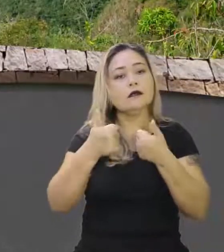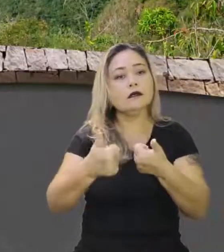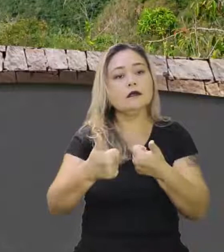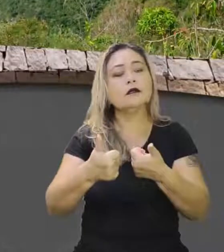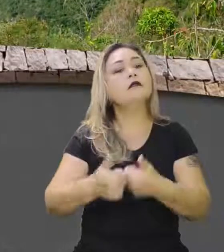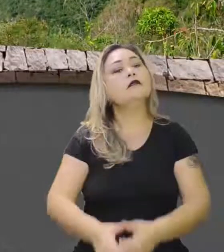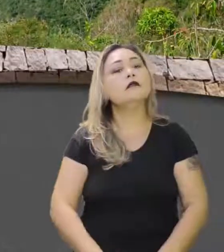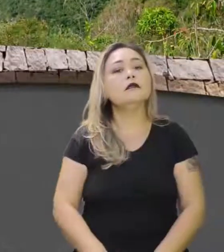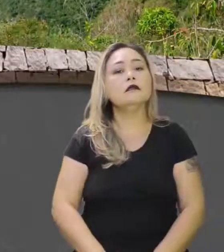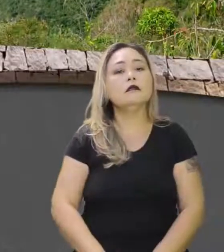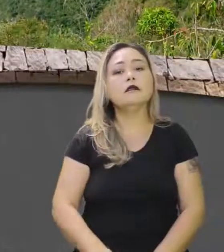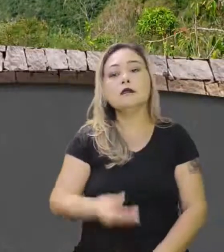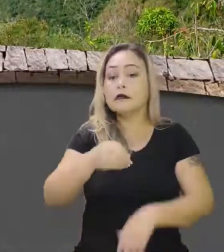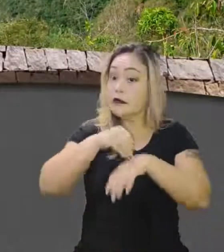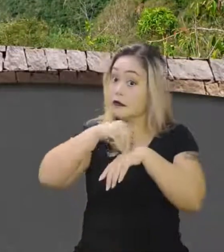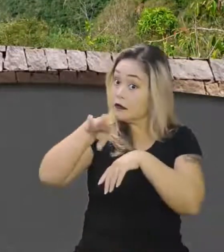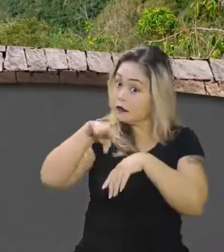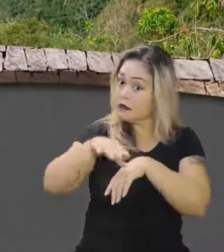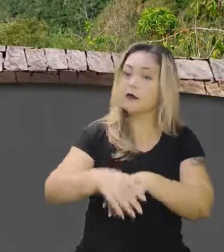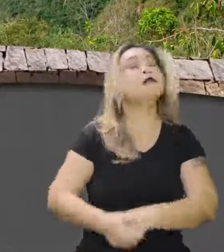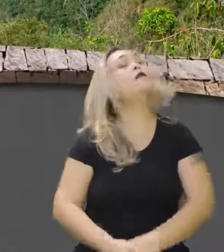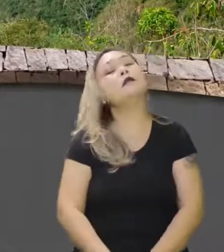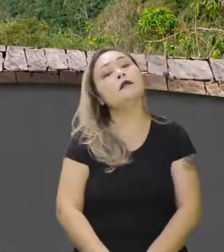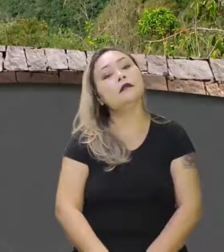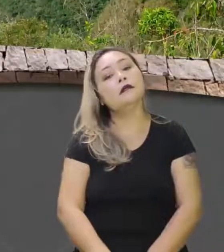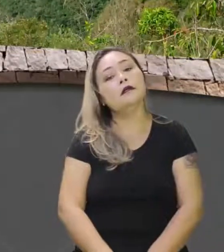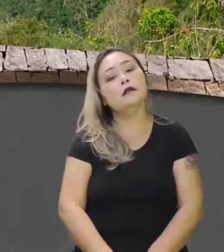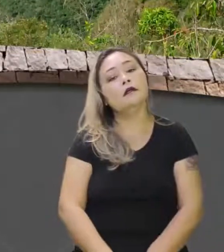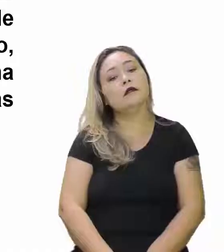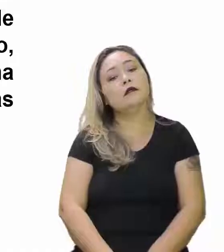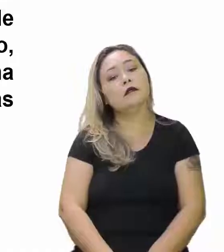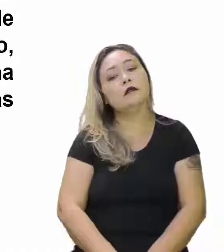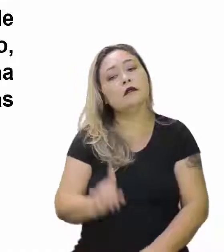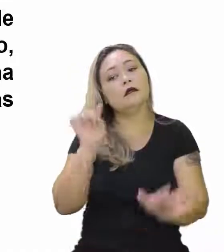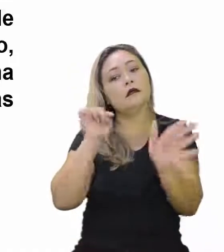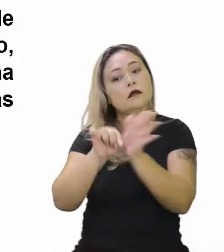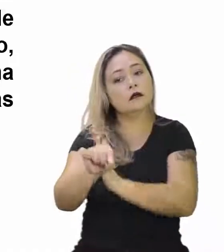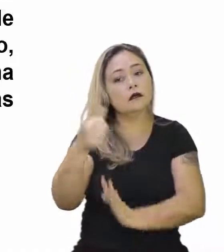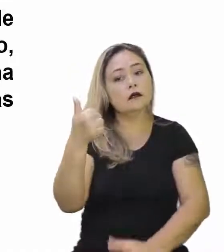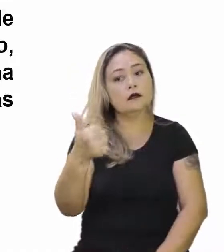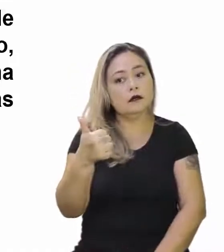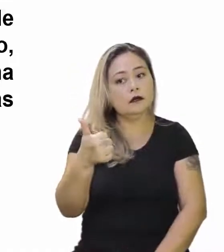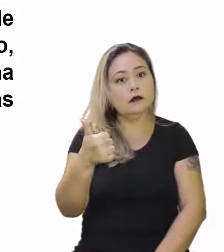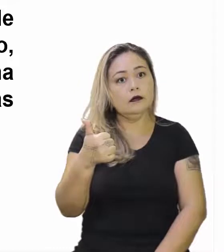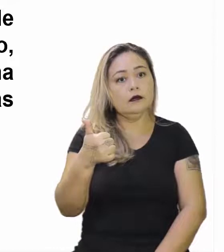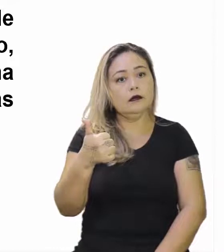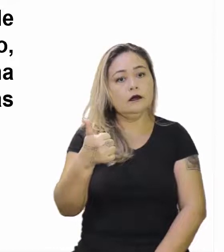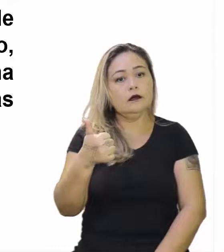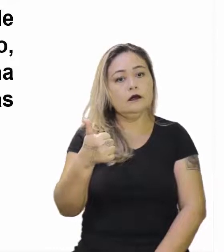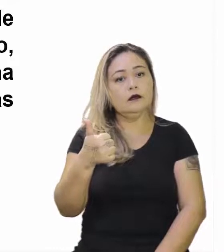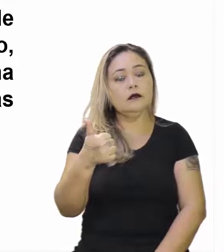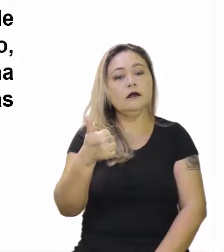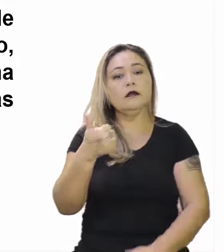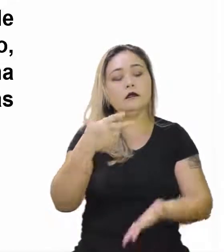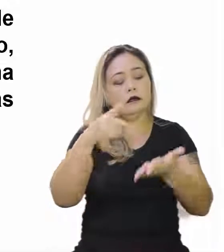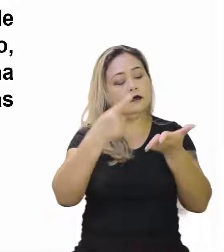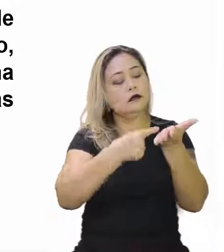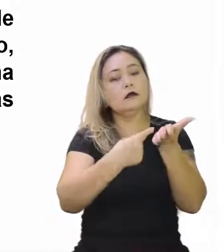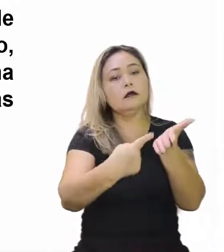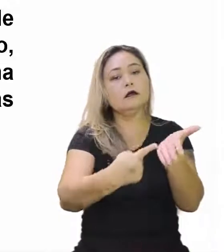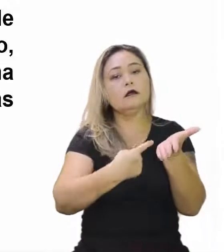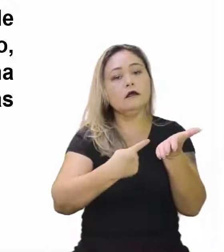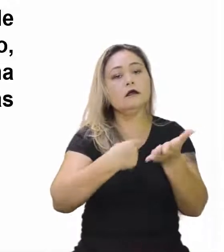Beleza? Fica a dica aí. Vamos lá. Questão 1. No tratado